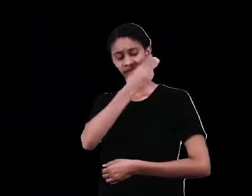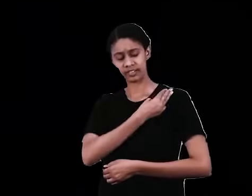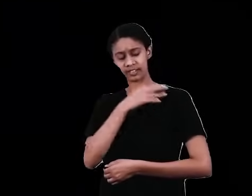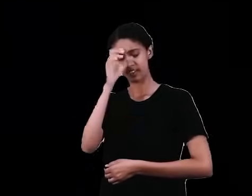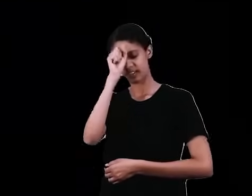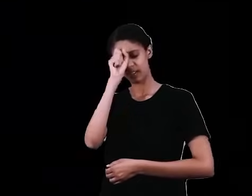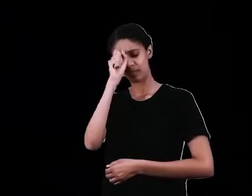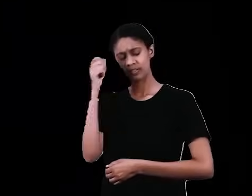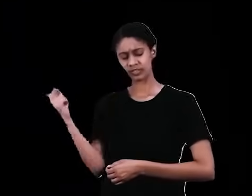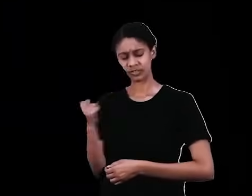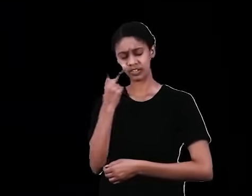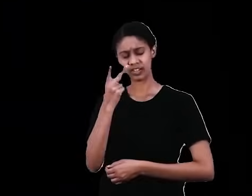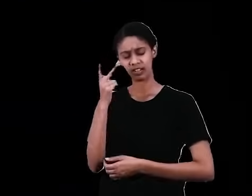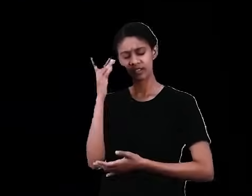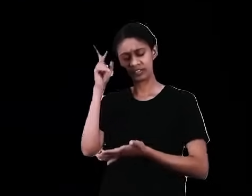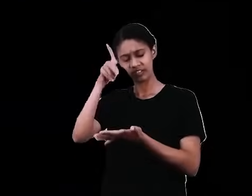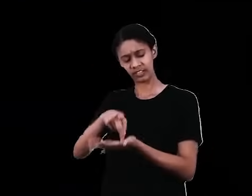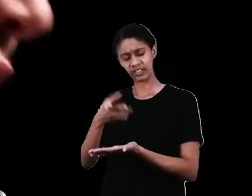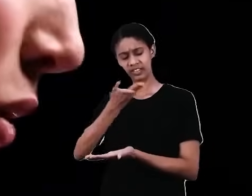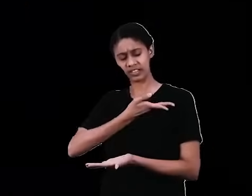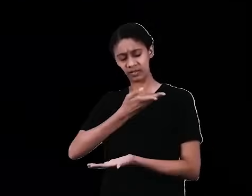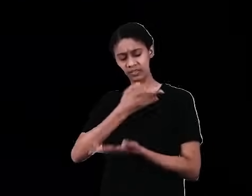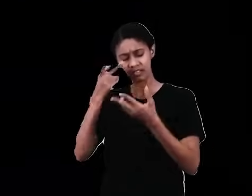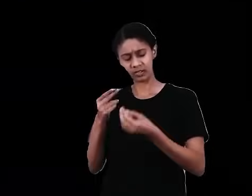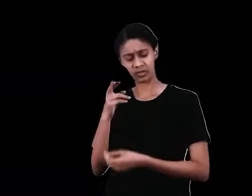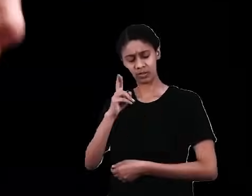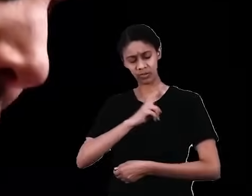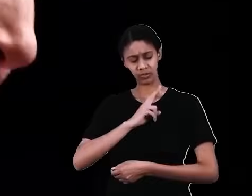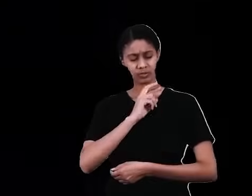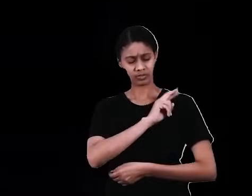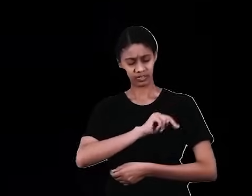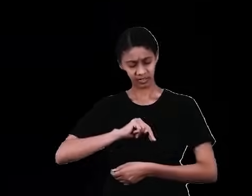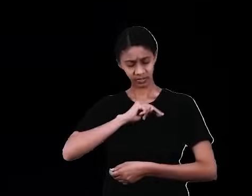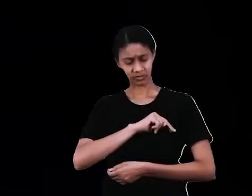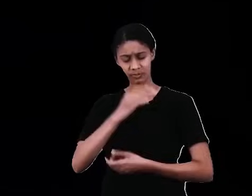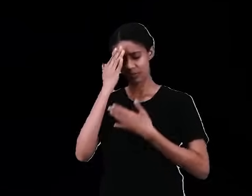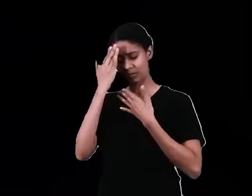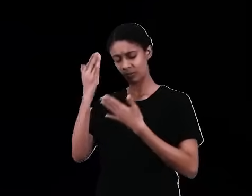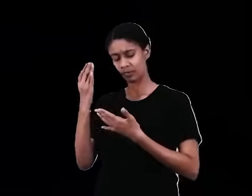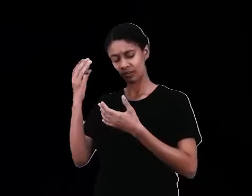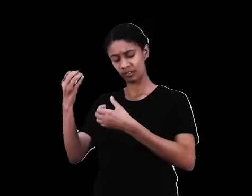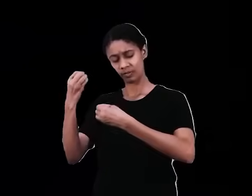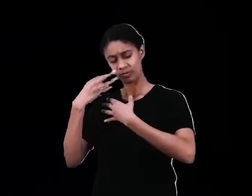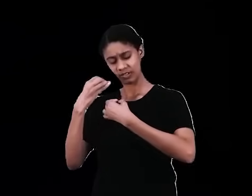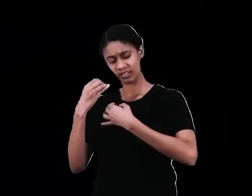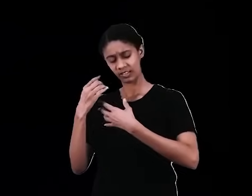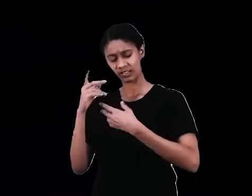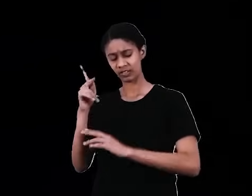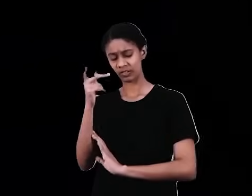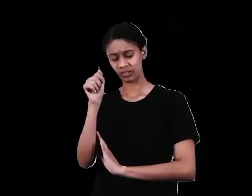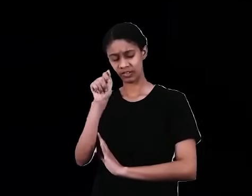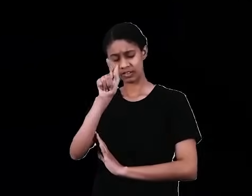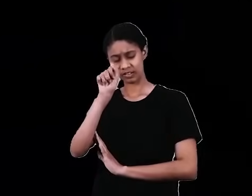aprendeu o valor da verdadeira amizade em momentos difíceis com Ruth e Noemi. Obrigada, Senhor. Porque o Senhor nos ensinou com Agar a